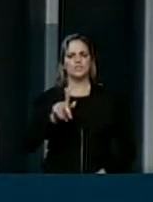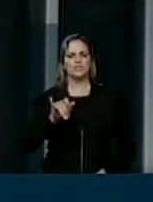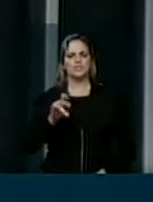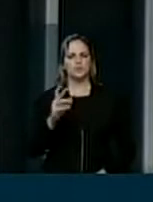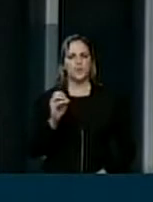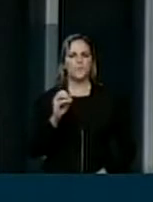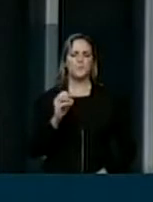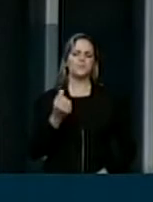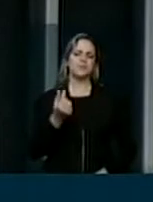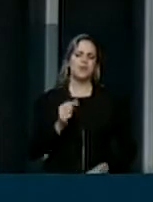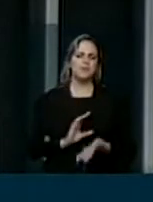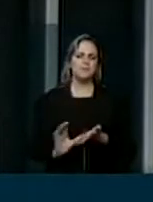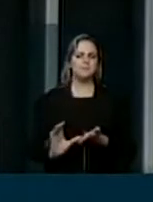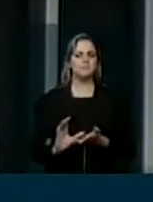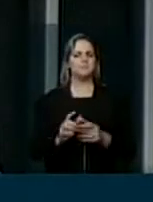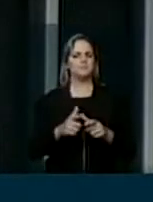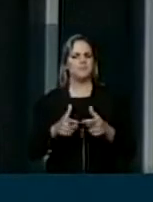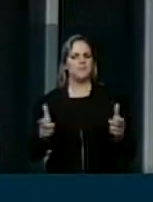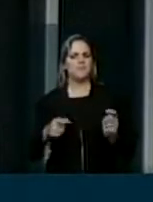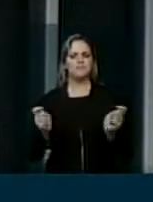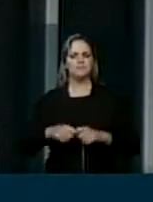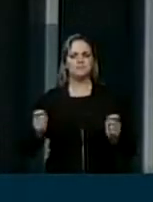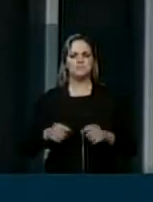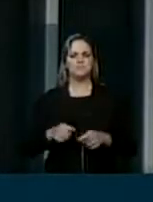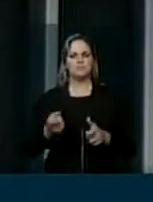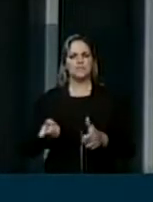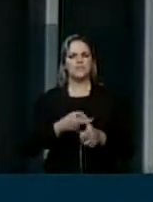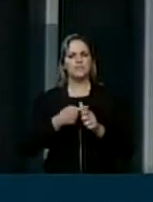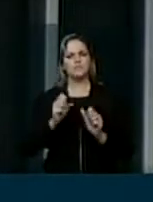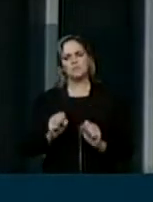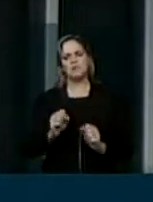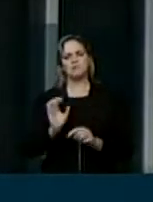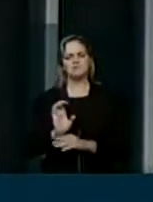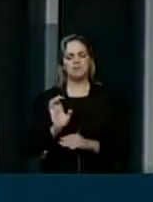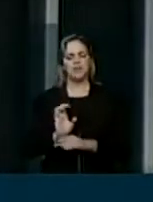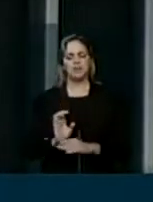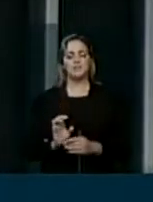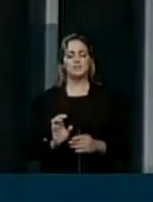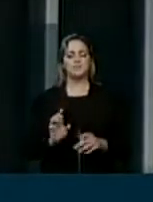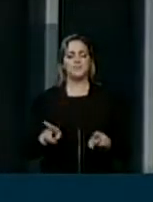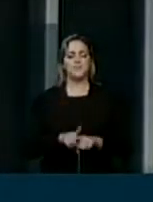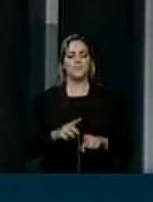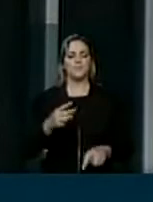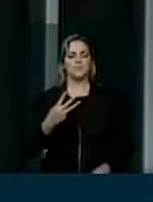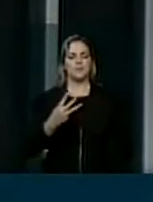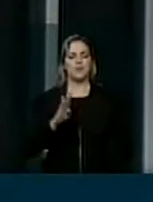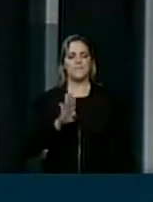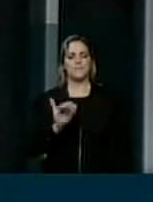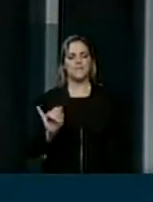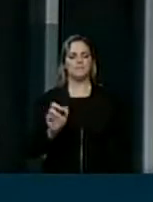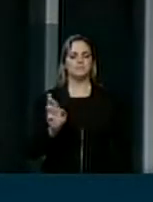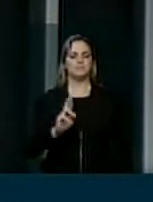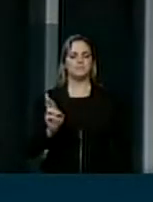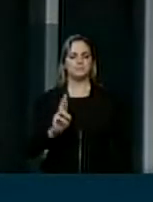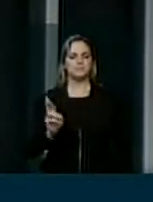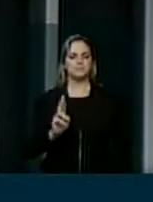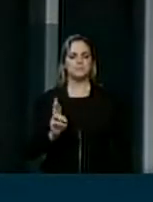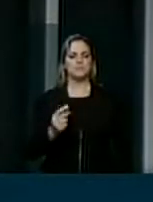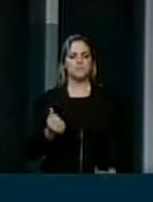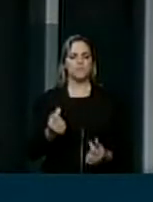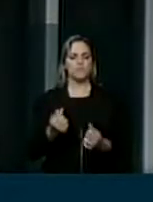mas ele com certeza vai afetar muito a economia de Santa Catarina. O governo federal sinaliza, como